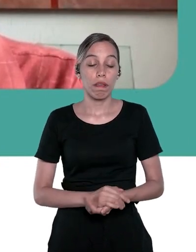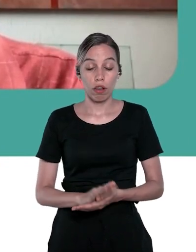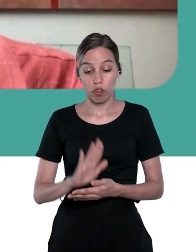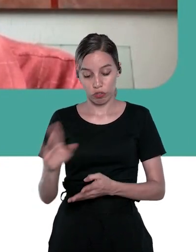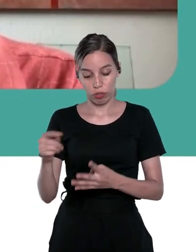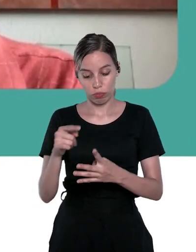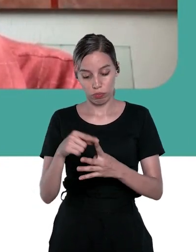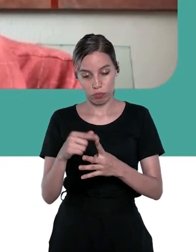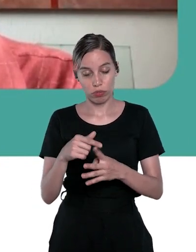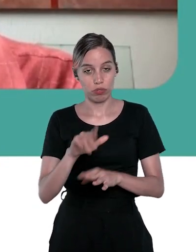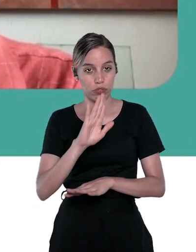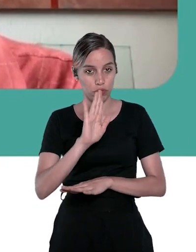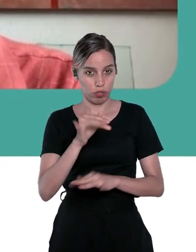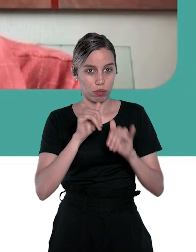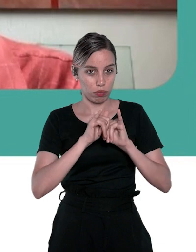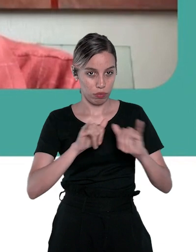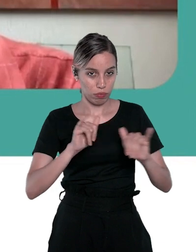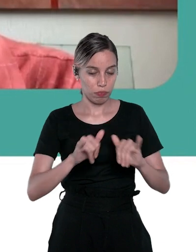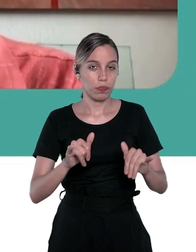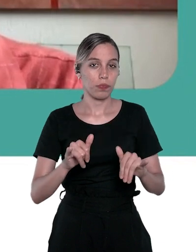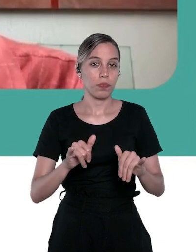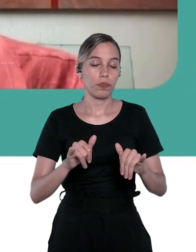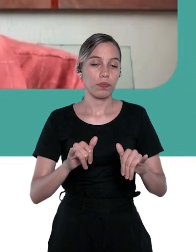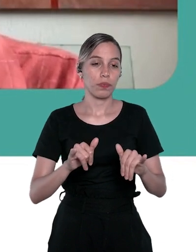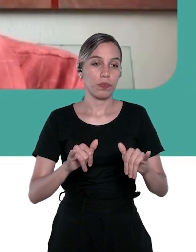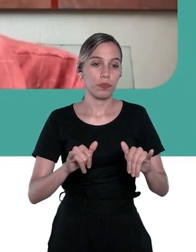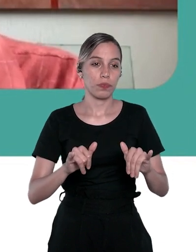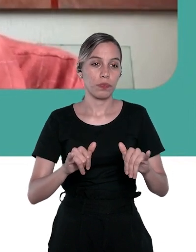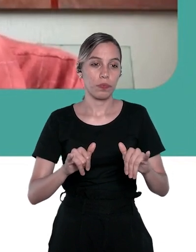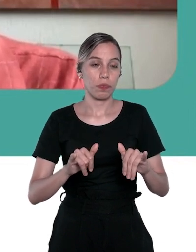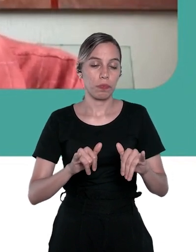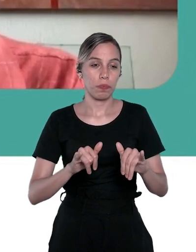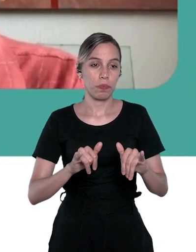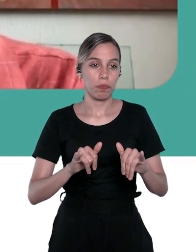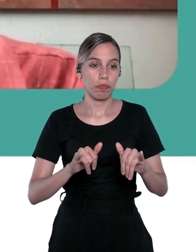por exemplo, em separado, né?